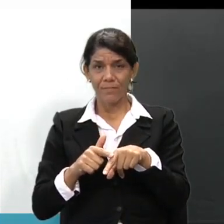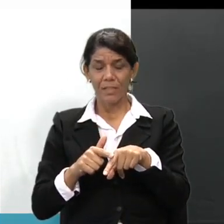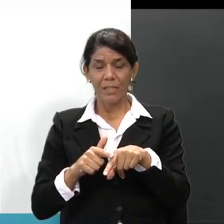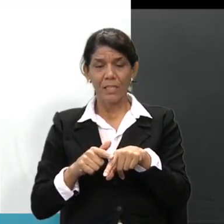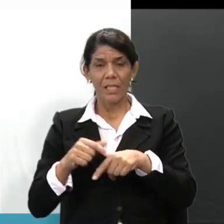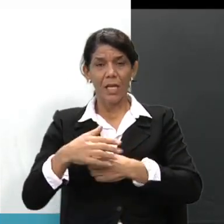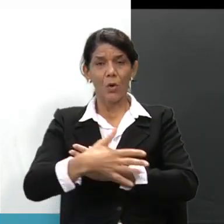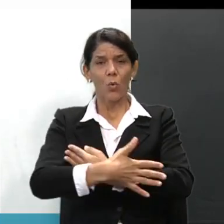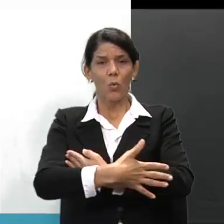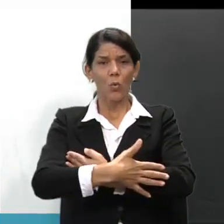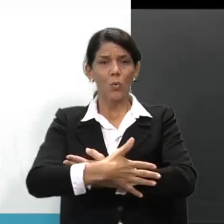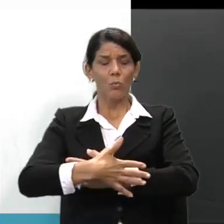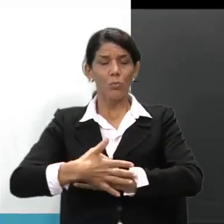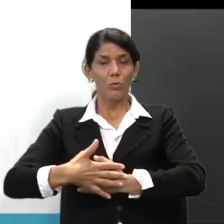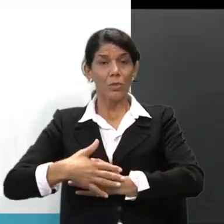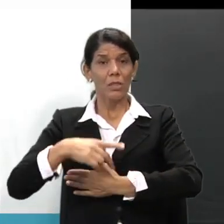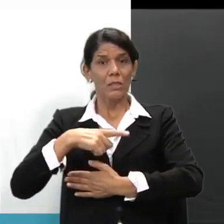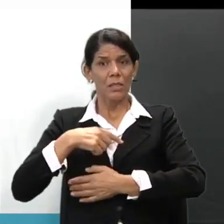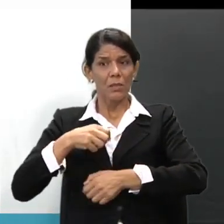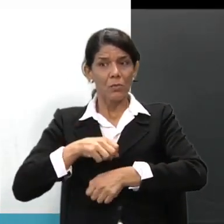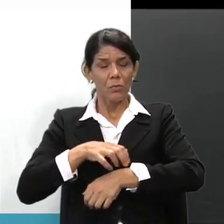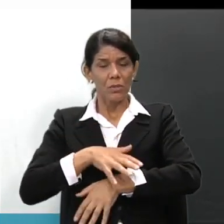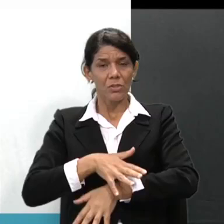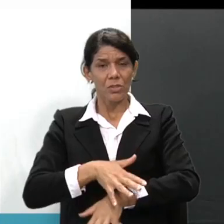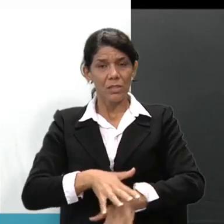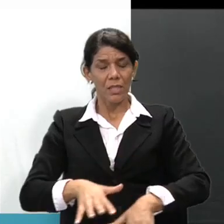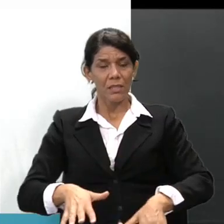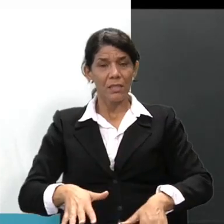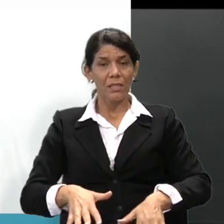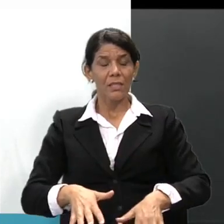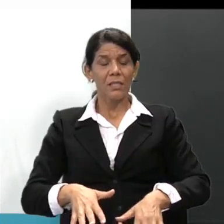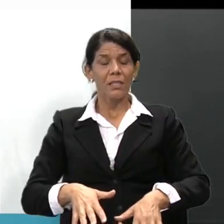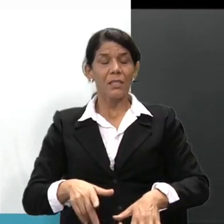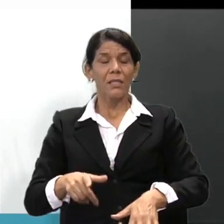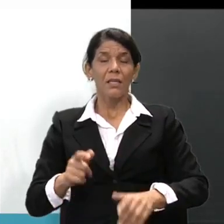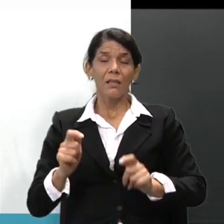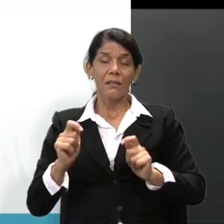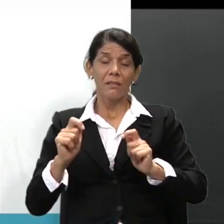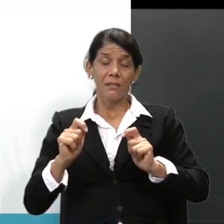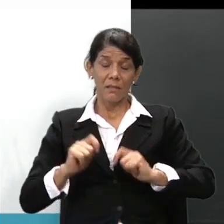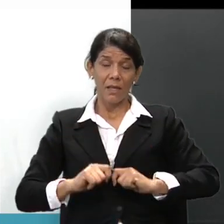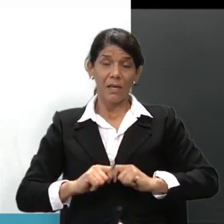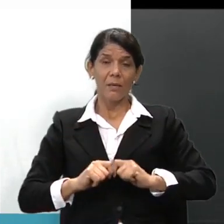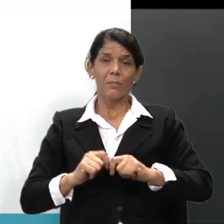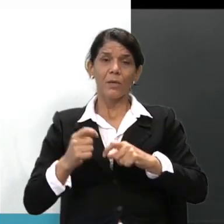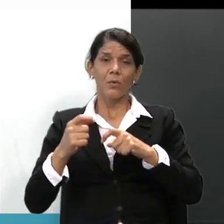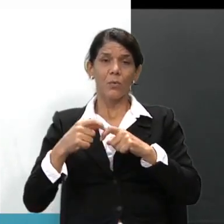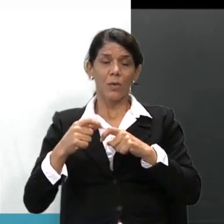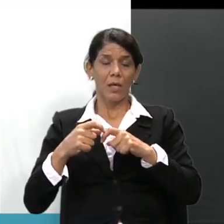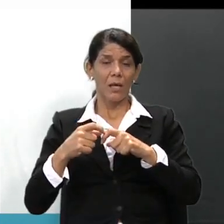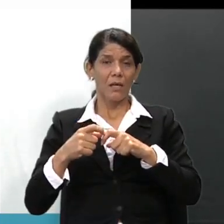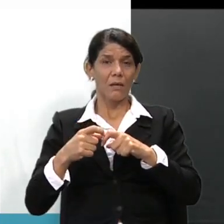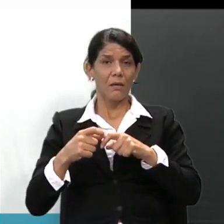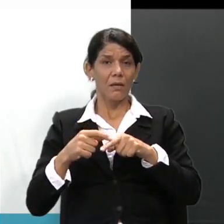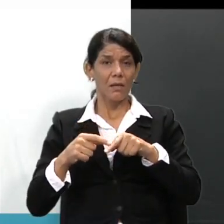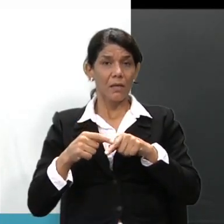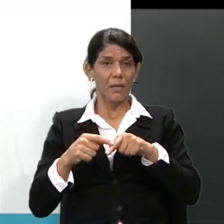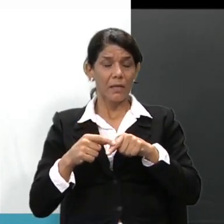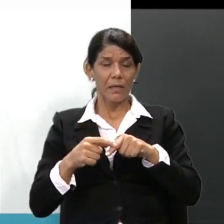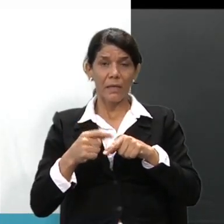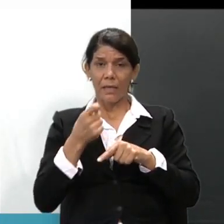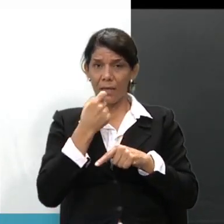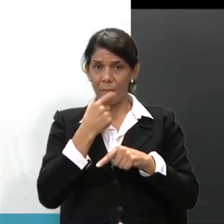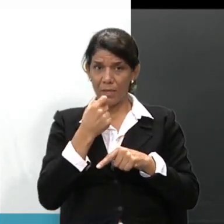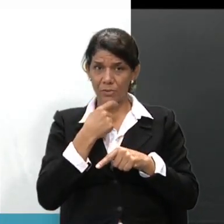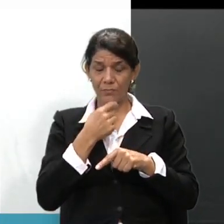que mais tem quantidade em termos de volume e, portanto, aceita uma quantidade a ser administrada. Essa